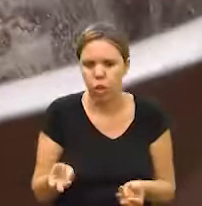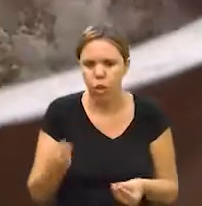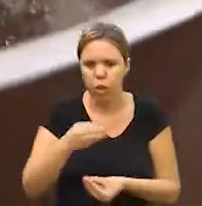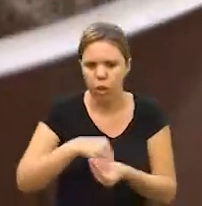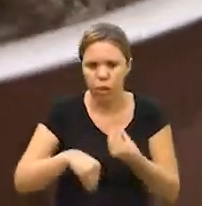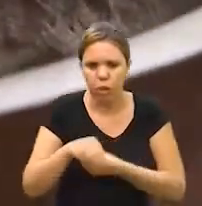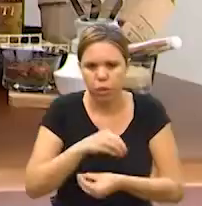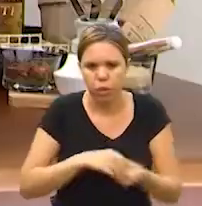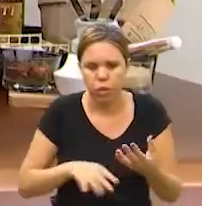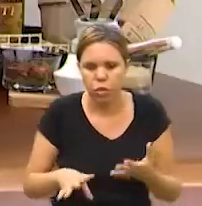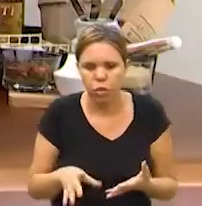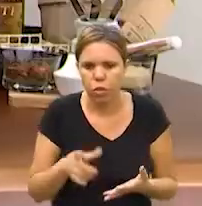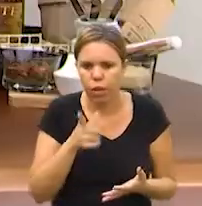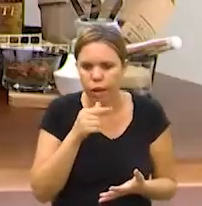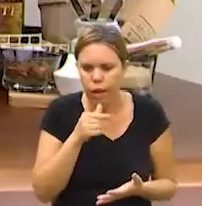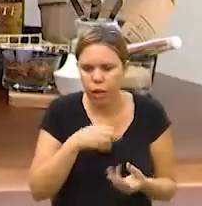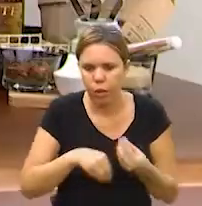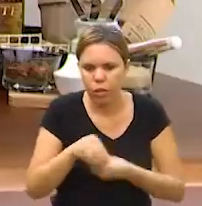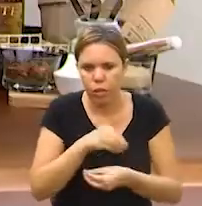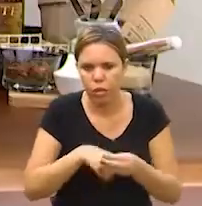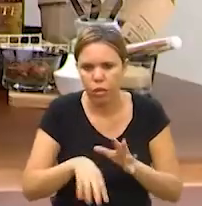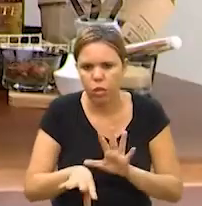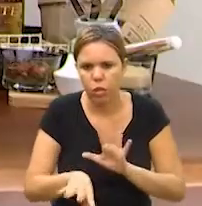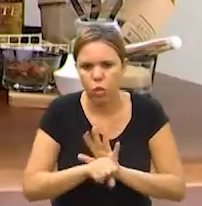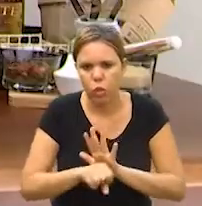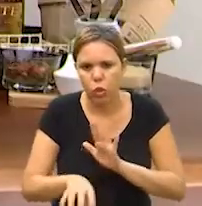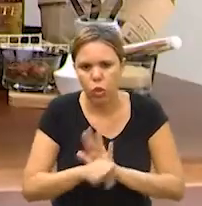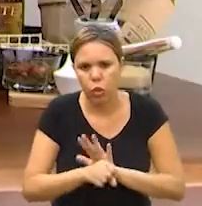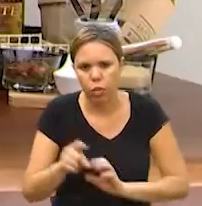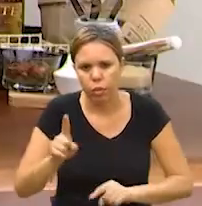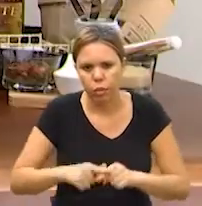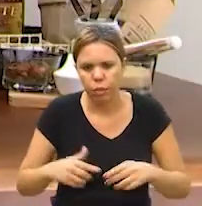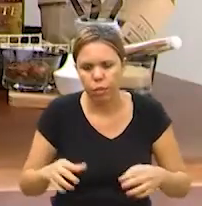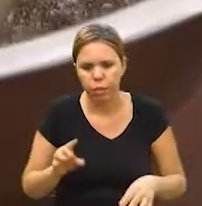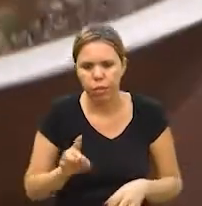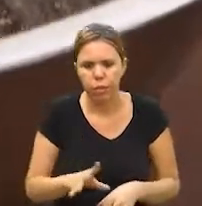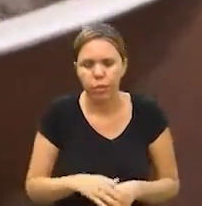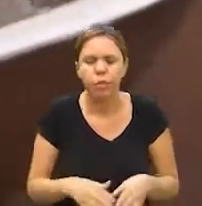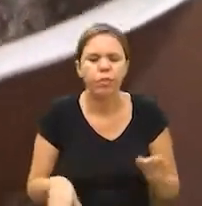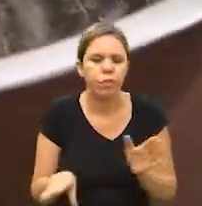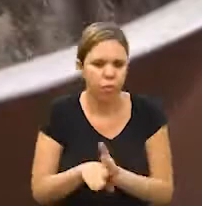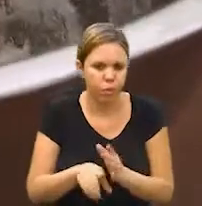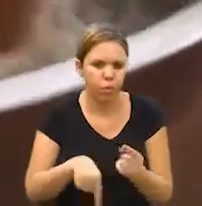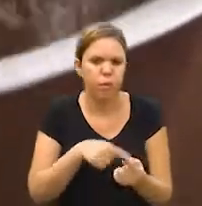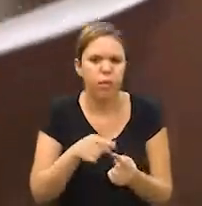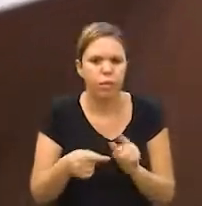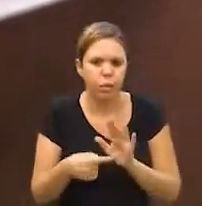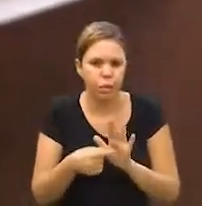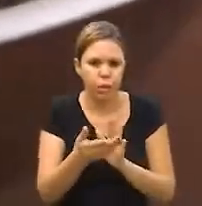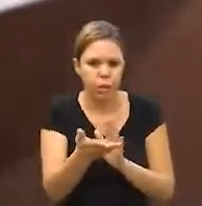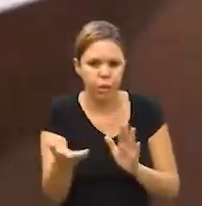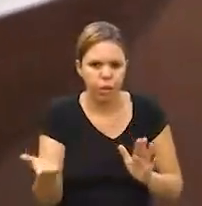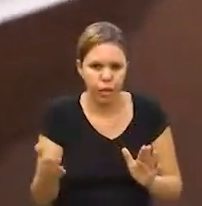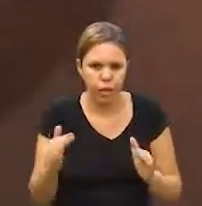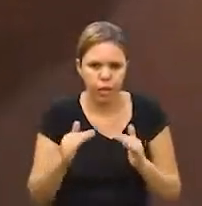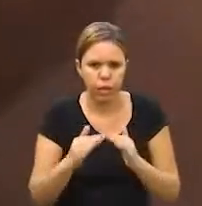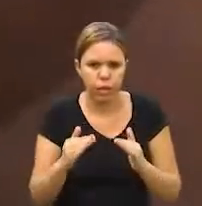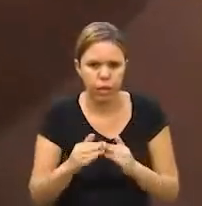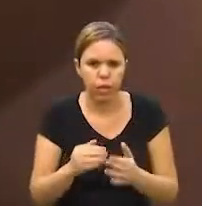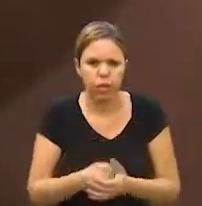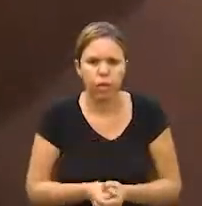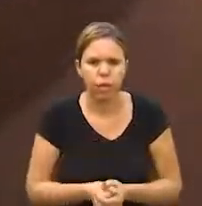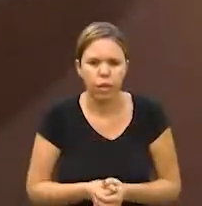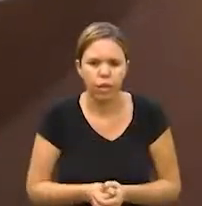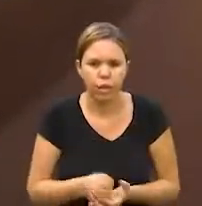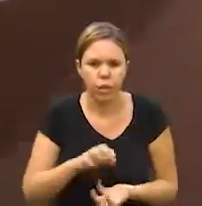a farinha incorporando. À água. Só incorporando os ingredientes. Perfeito. A gente já vai chegar no estágio para mostrar para vocês Sim. aí de casa.